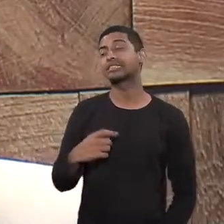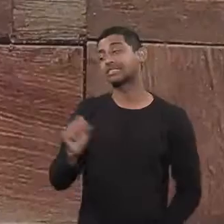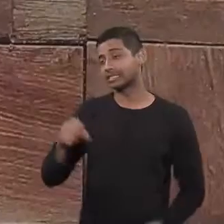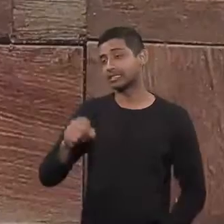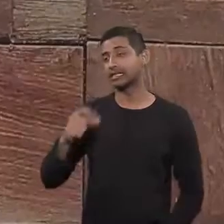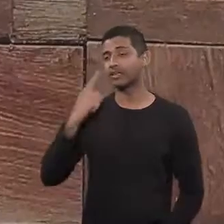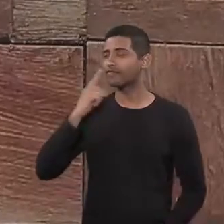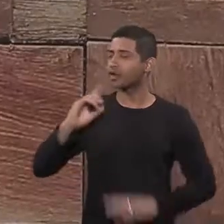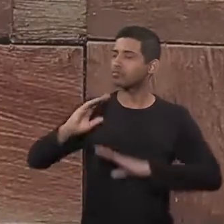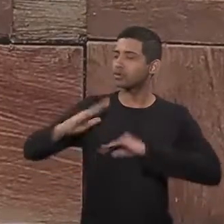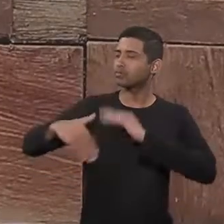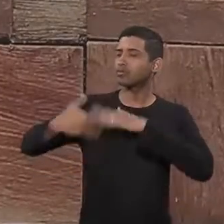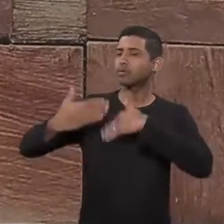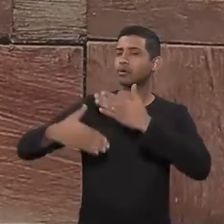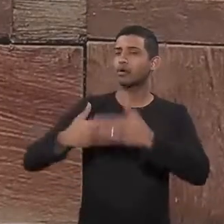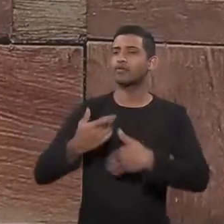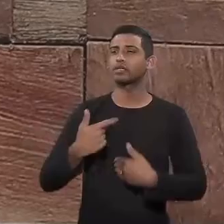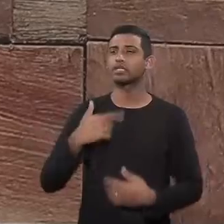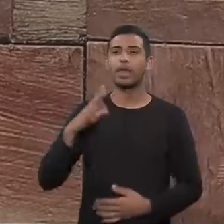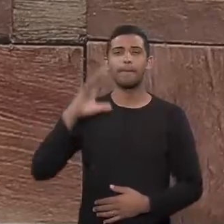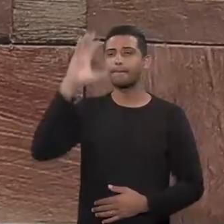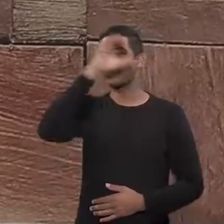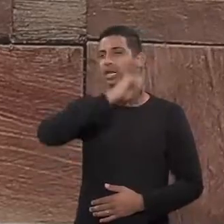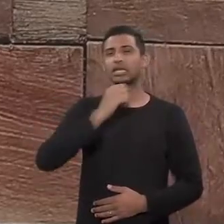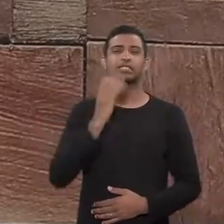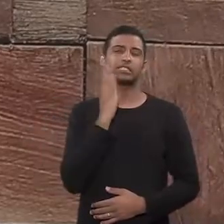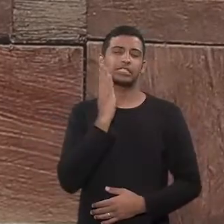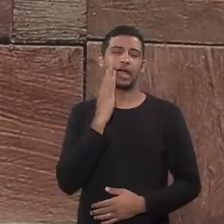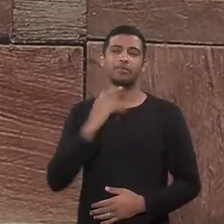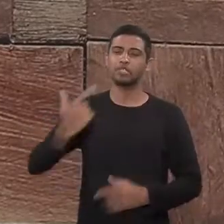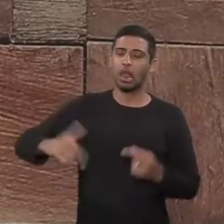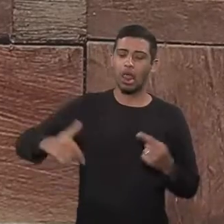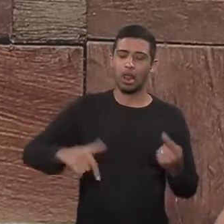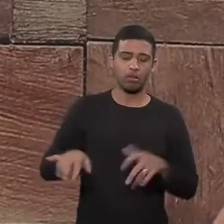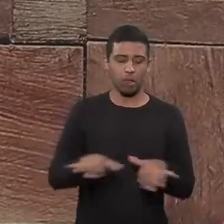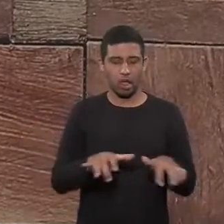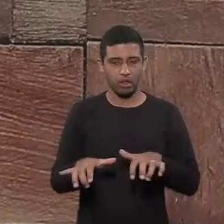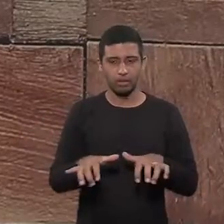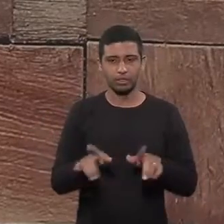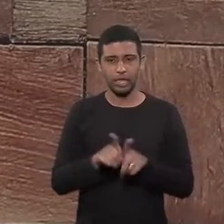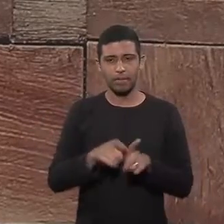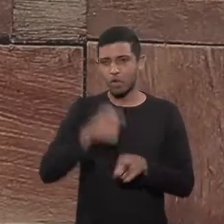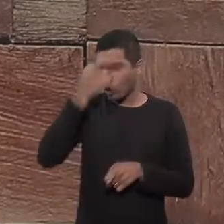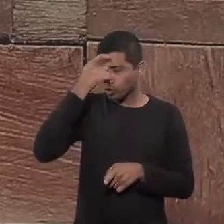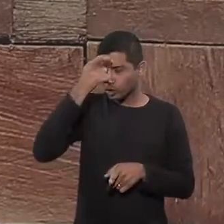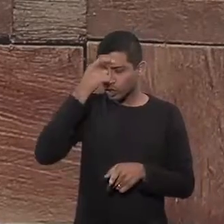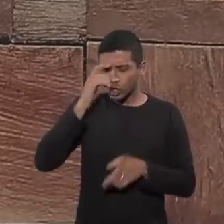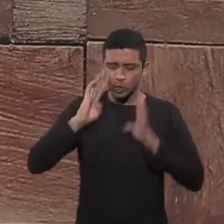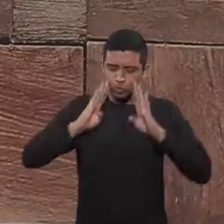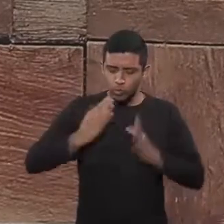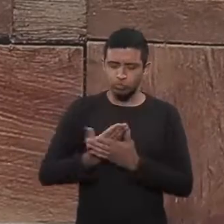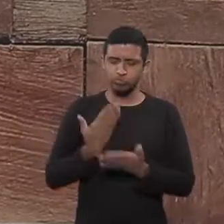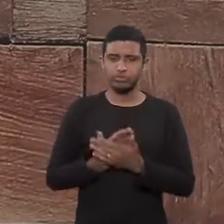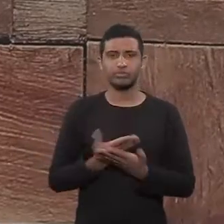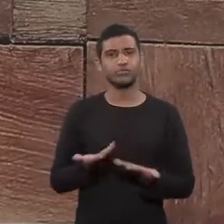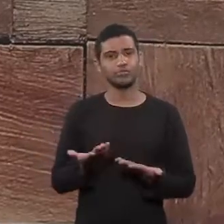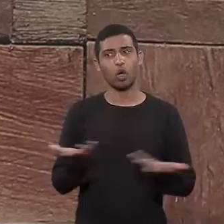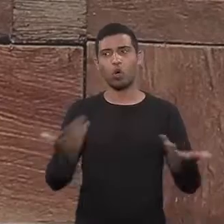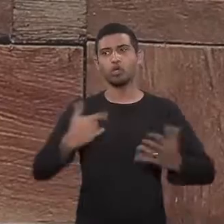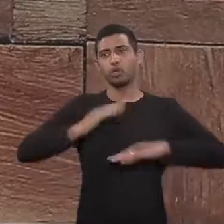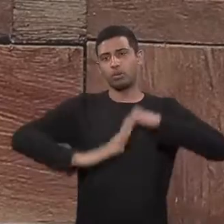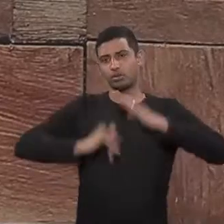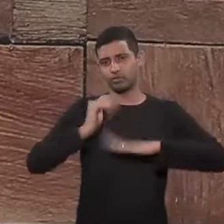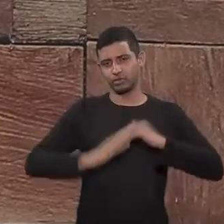É interessante que conforme o passar do tempo, você aprende que não é só a repetição, mas é o estudo consciente, né? Então hoje, claro,